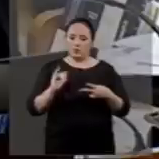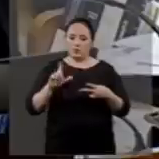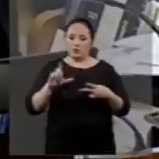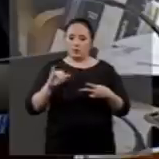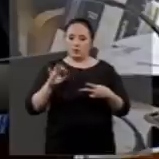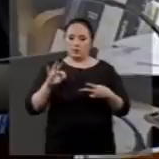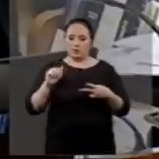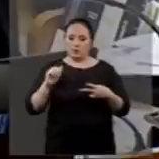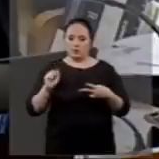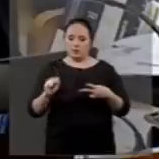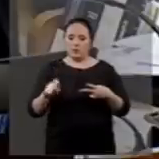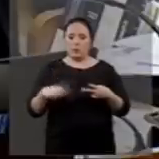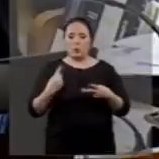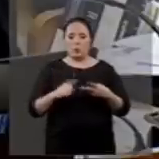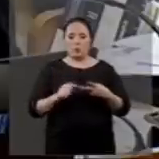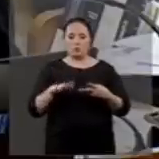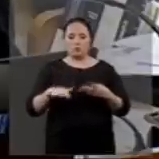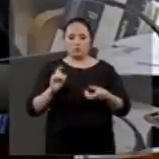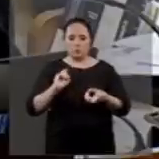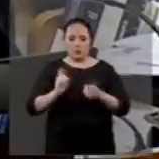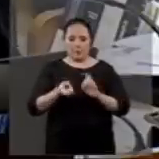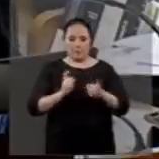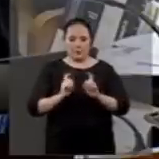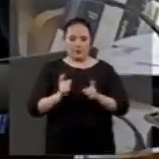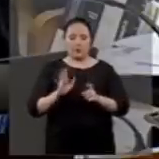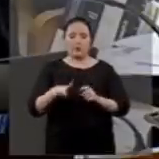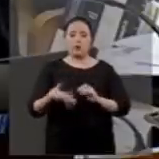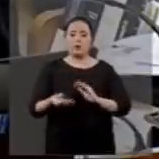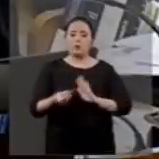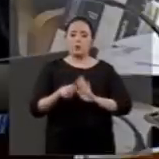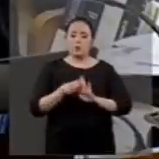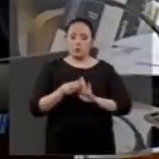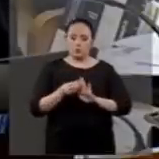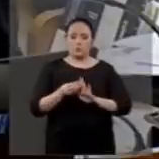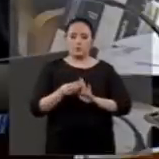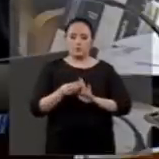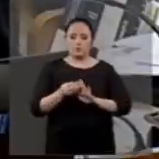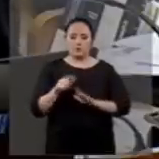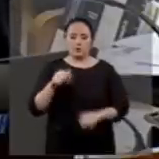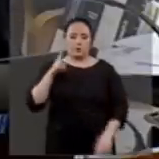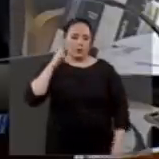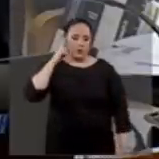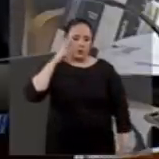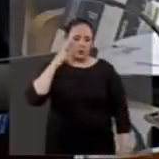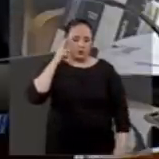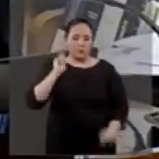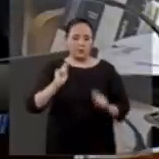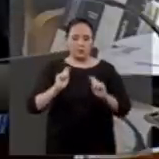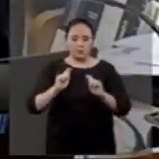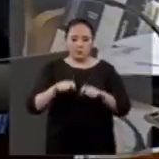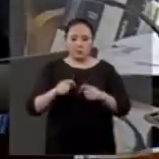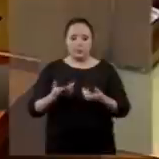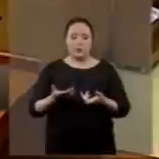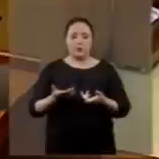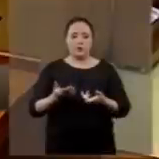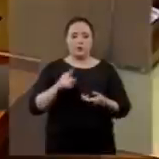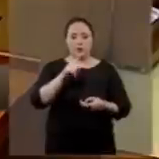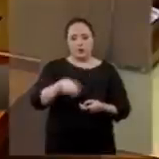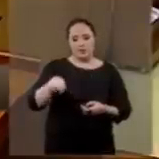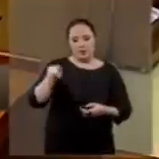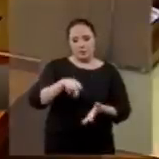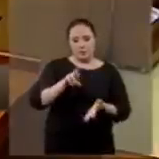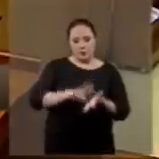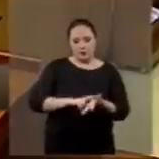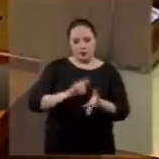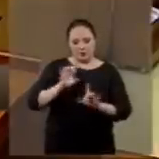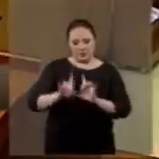meramente administrativa, foram colocadas como hipóteses possíveis de cancelamento do registro